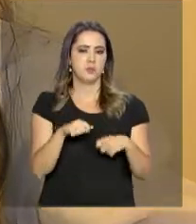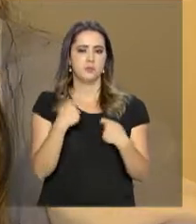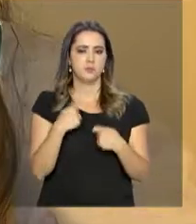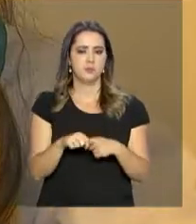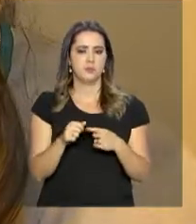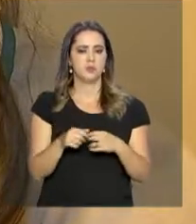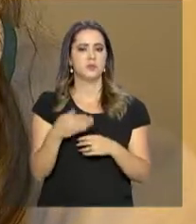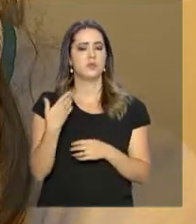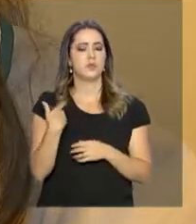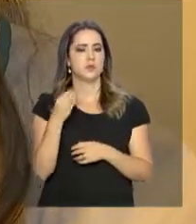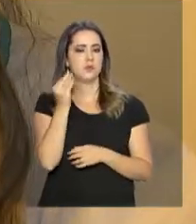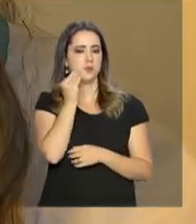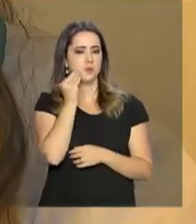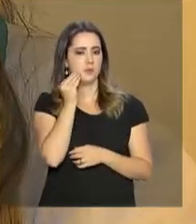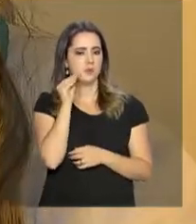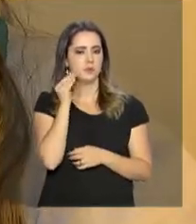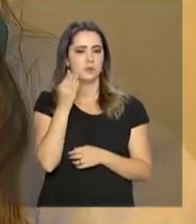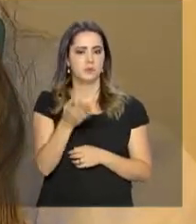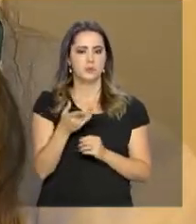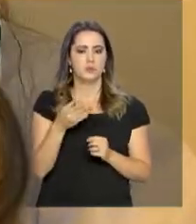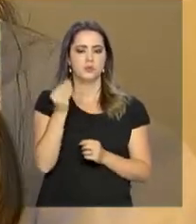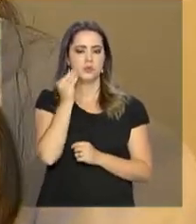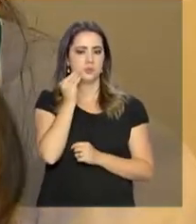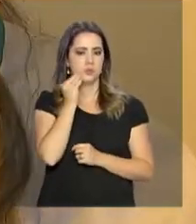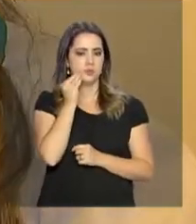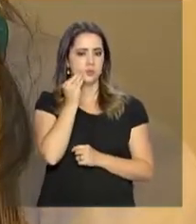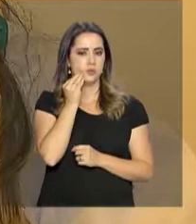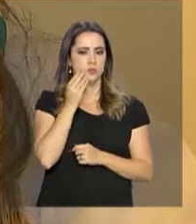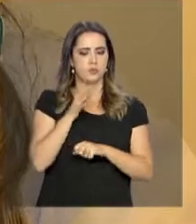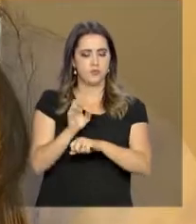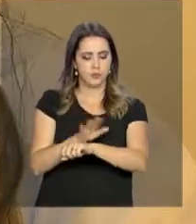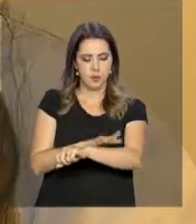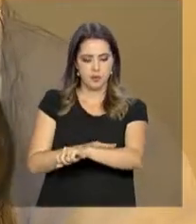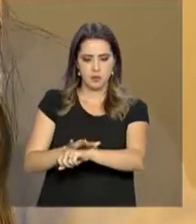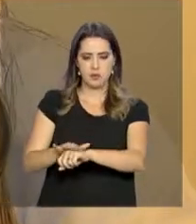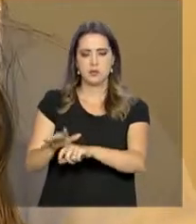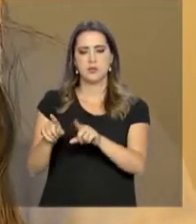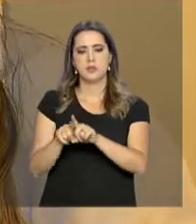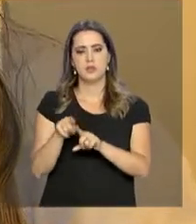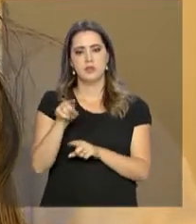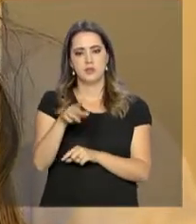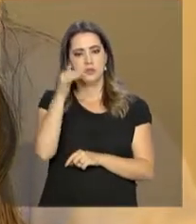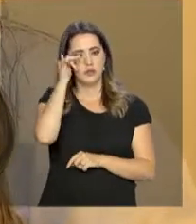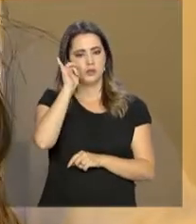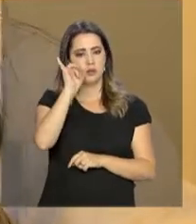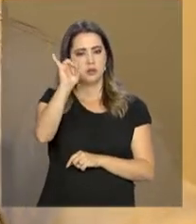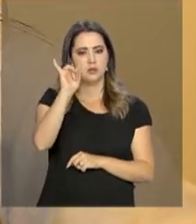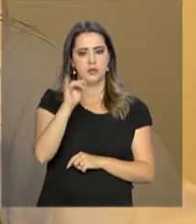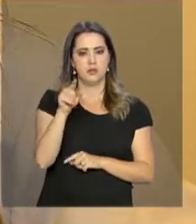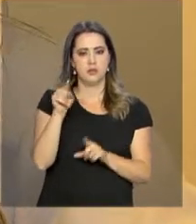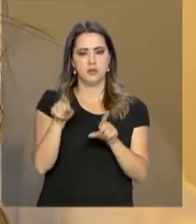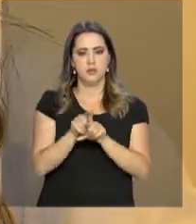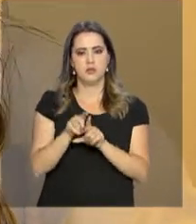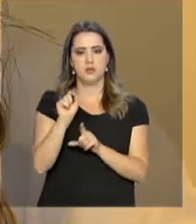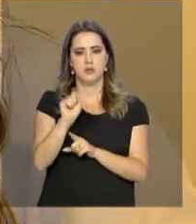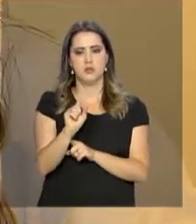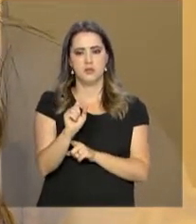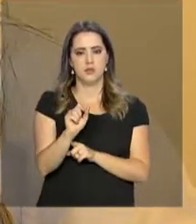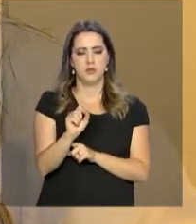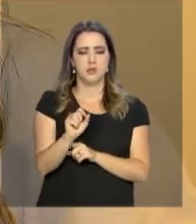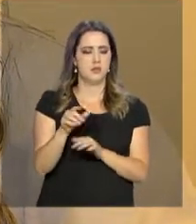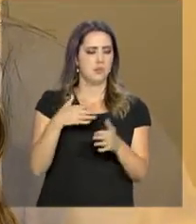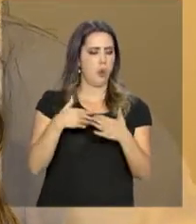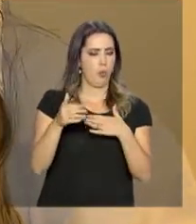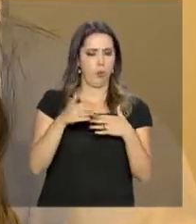produto passou por um teste de teste dermatológico enfim para ele evitar o mínimo possível de de